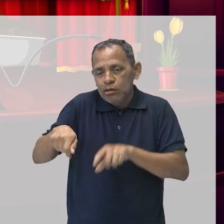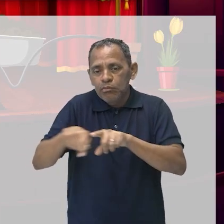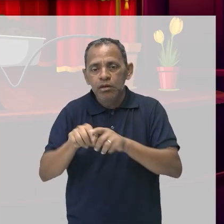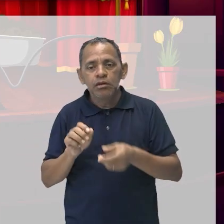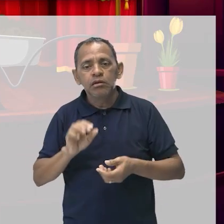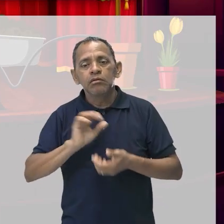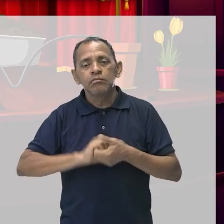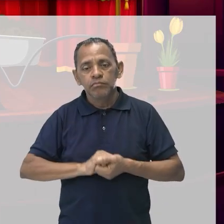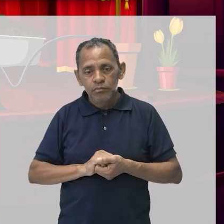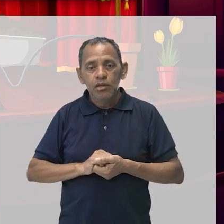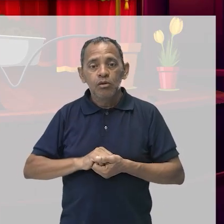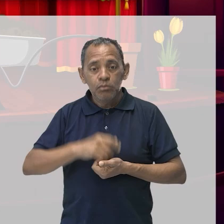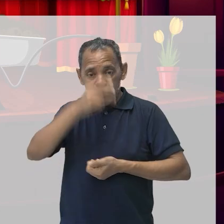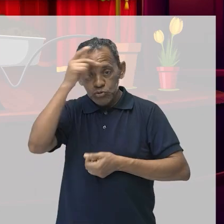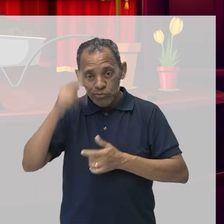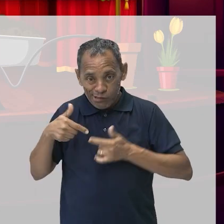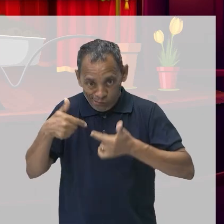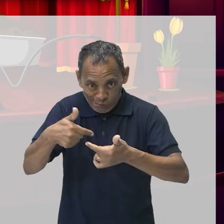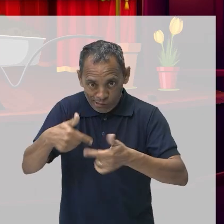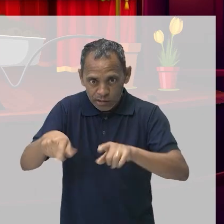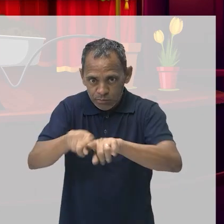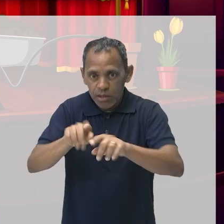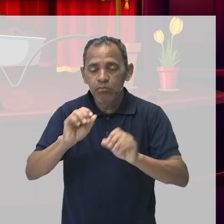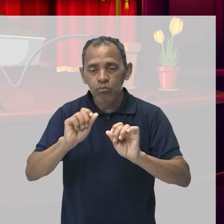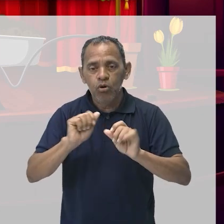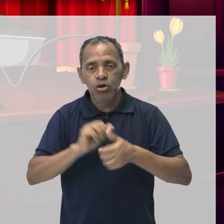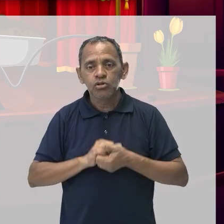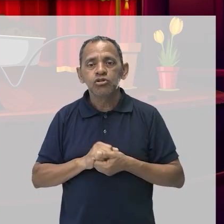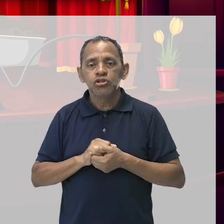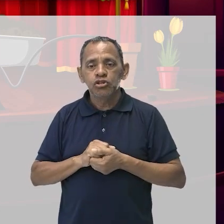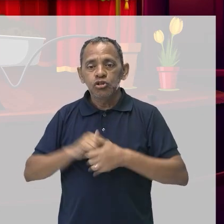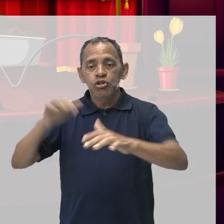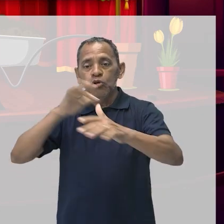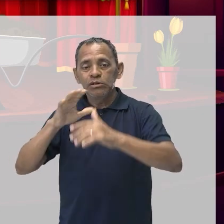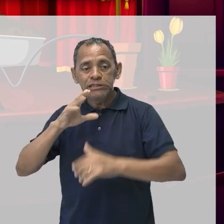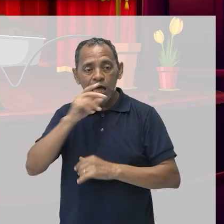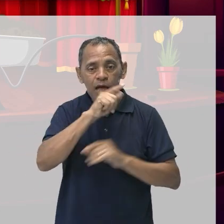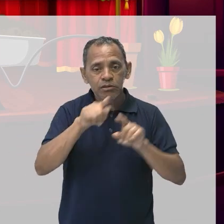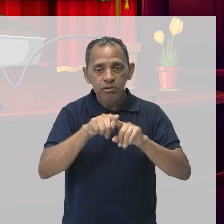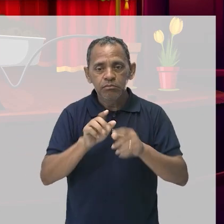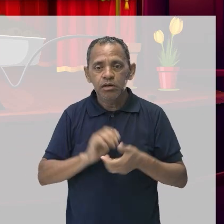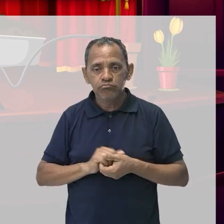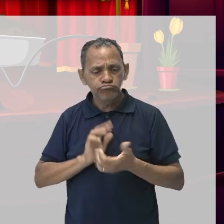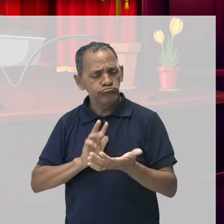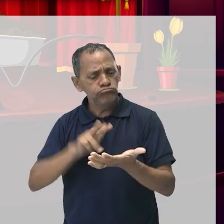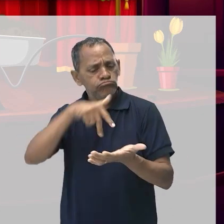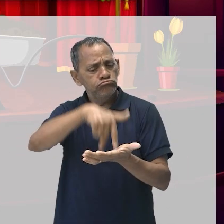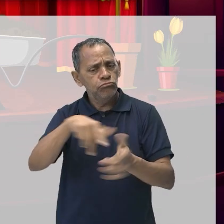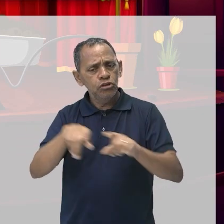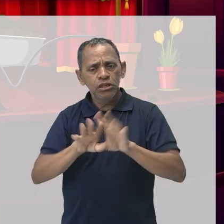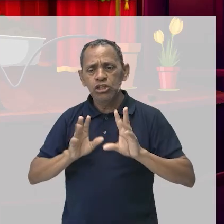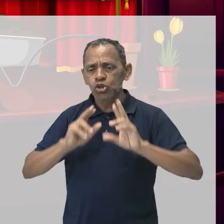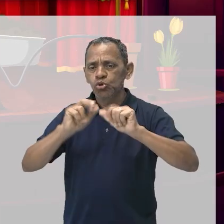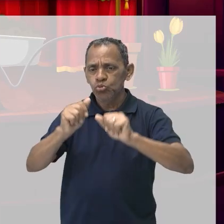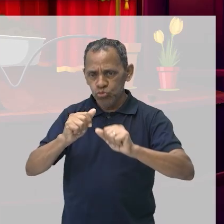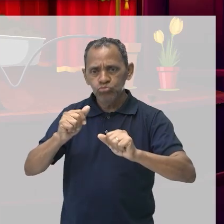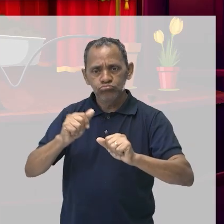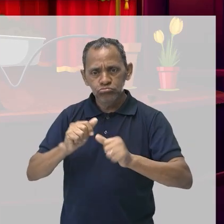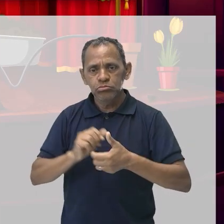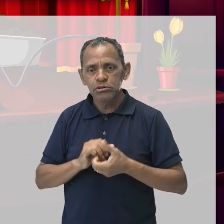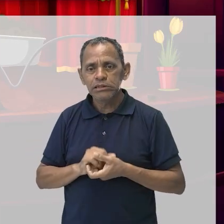movimentos rápidos e vigorosos, certo? Então, tudo isso faz parte dos